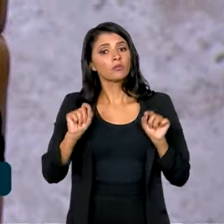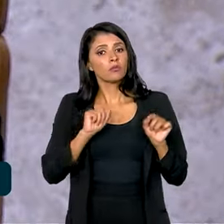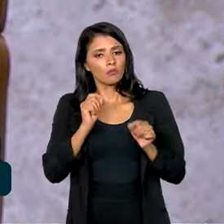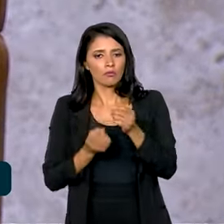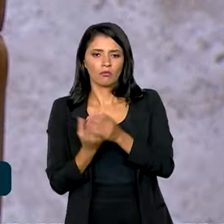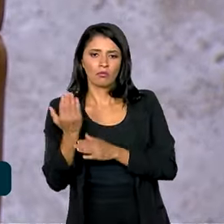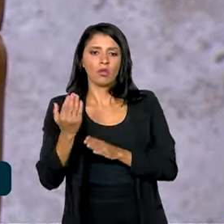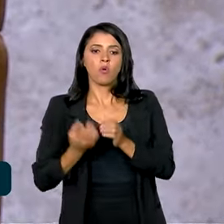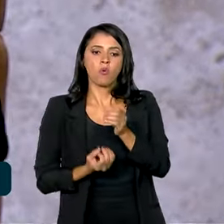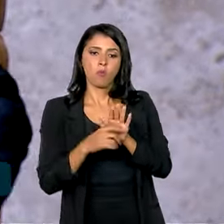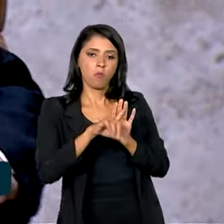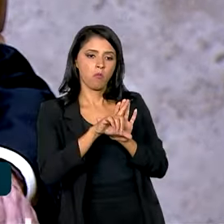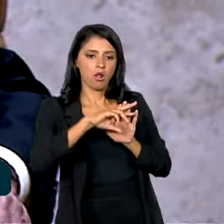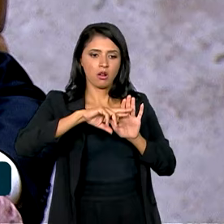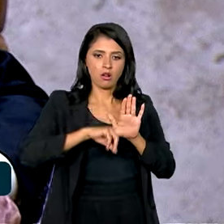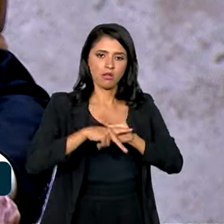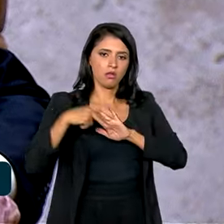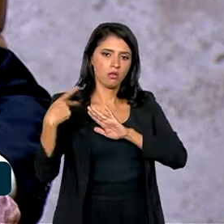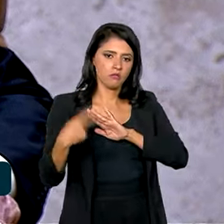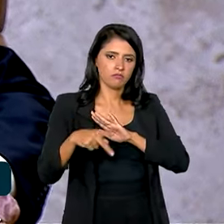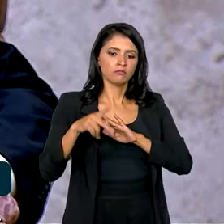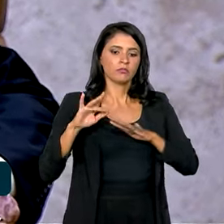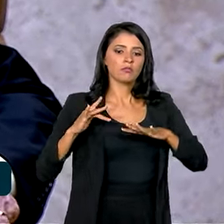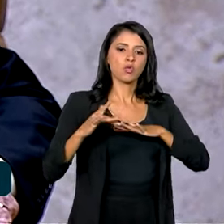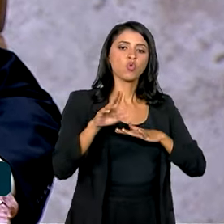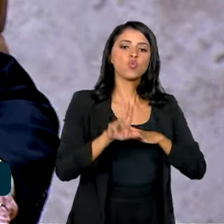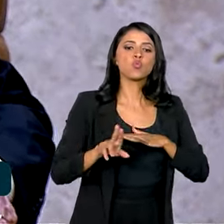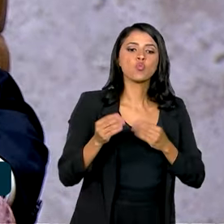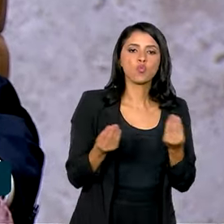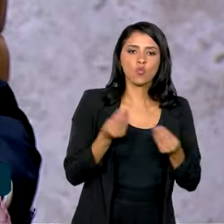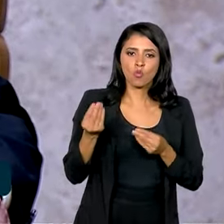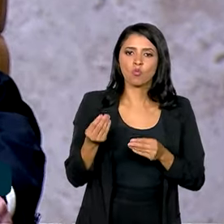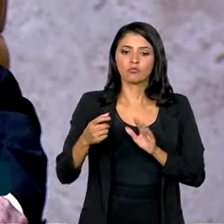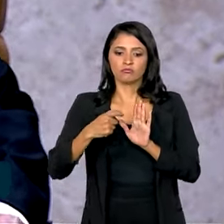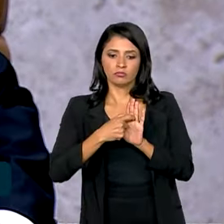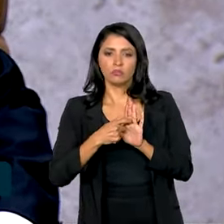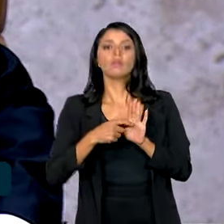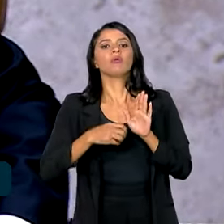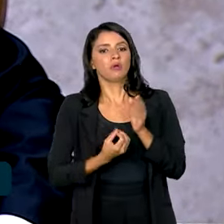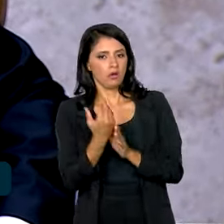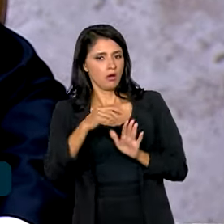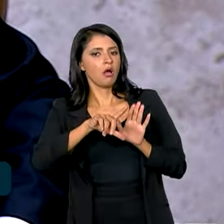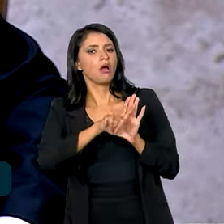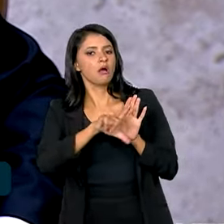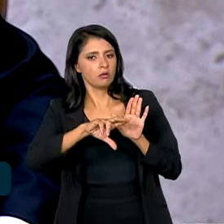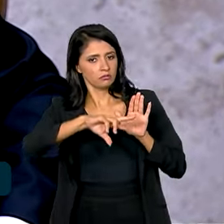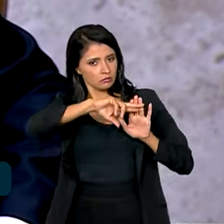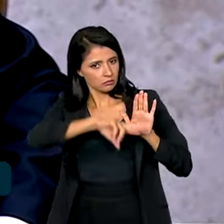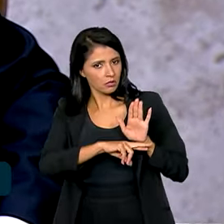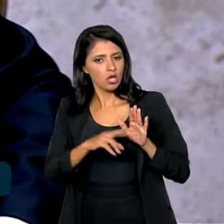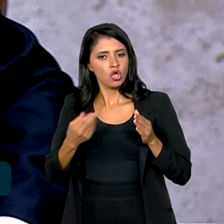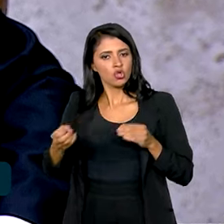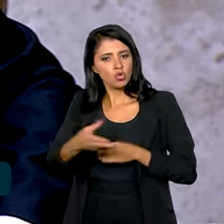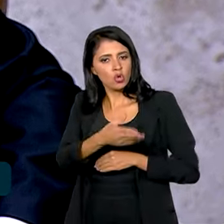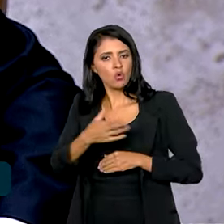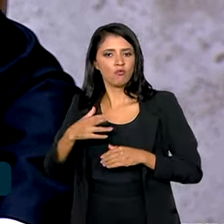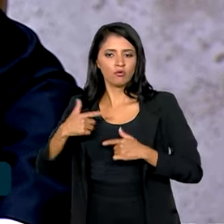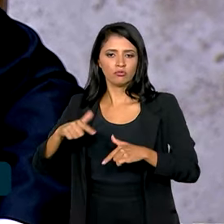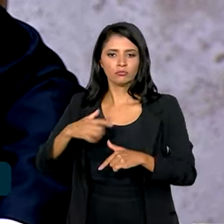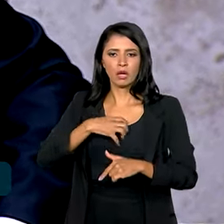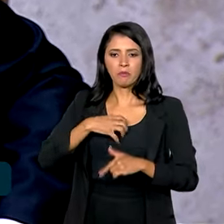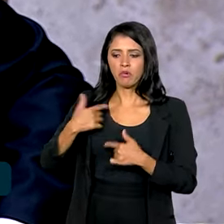uma regulação democrática das plataformas, da inteligência artificial e das novas formas de trabalho em ambiente